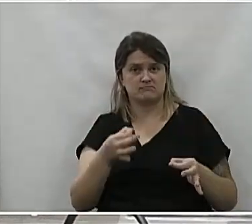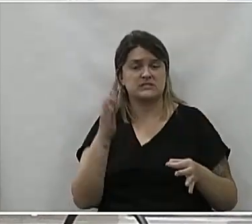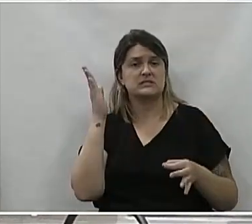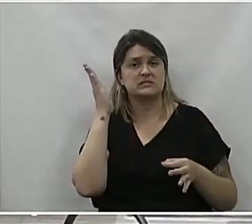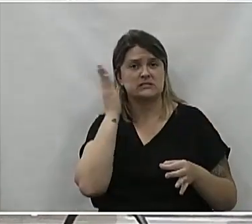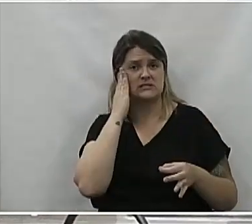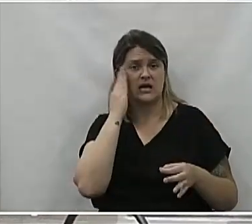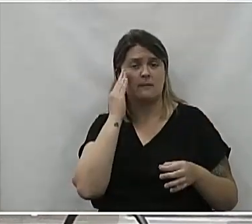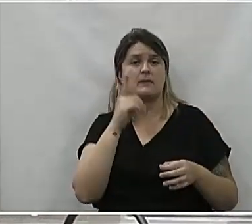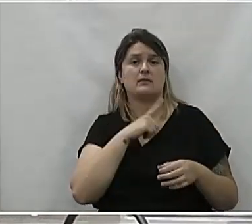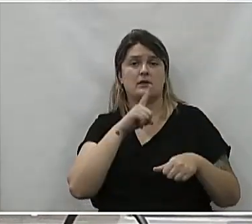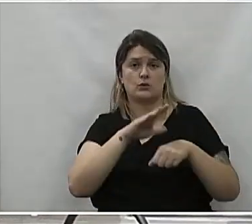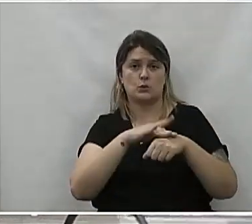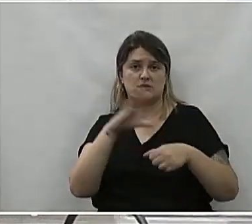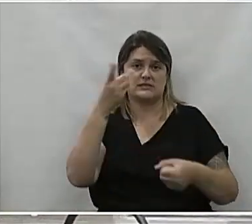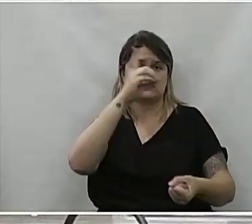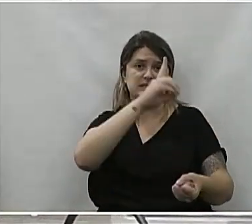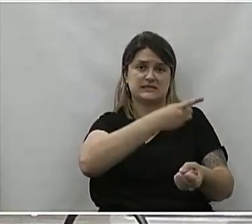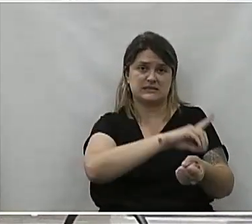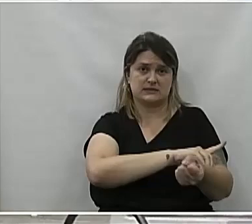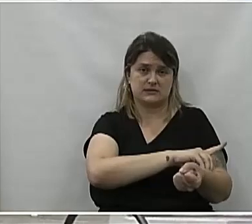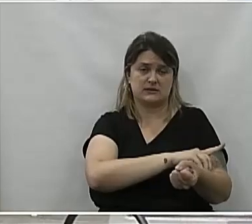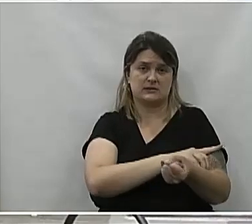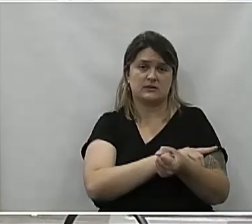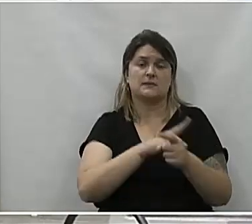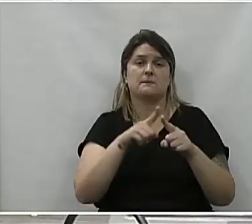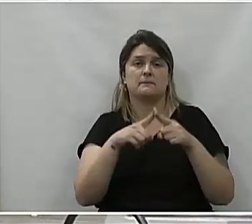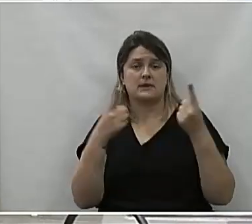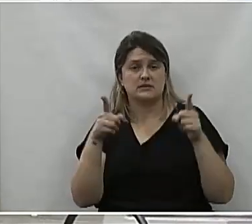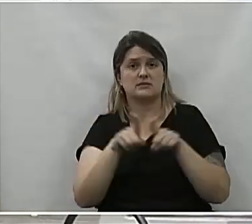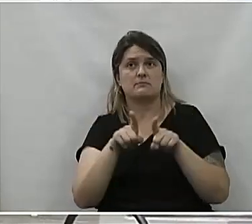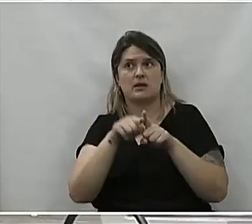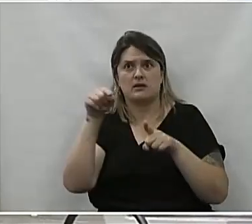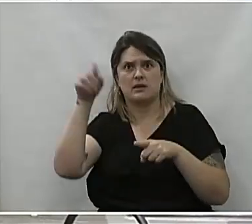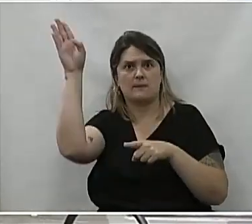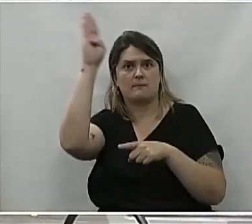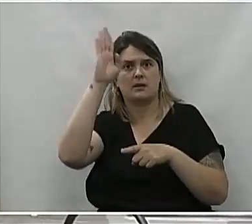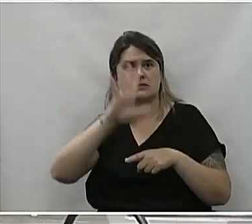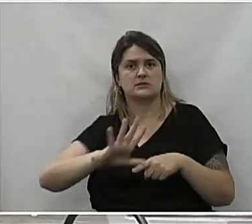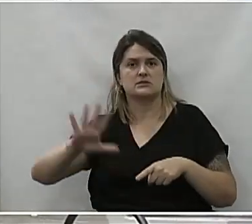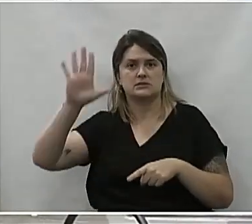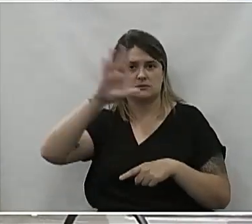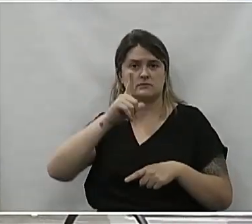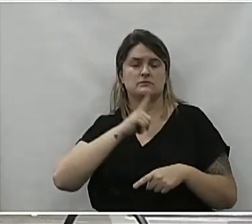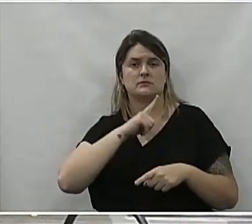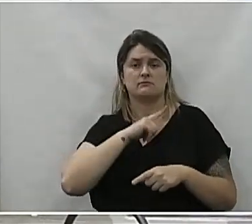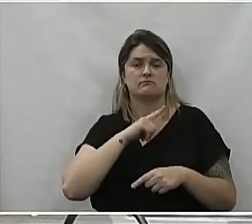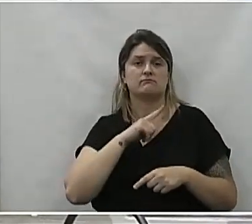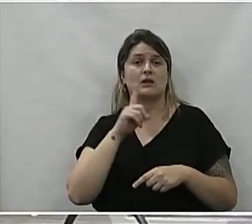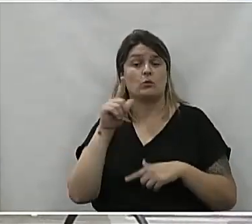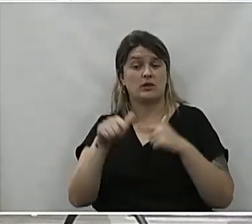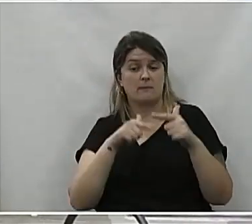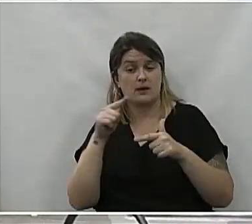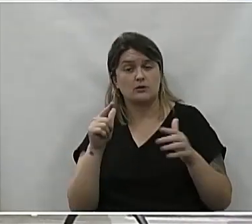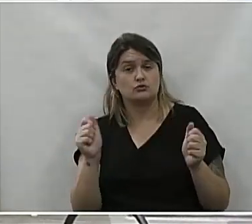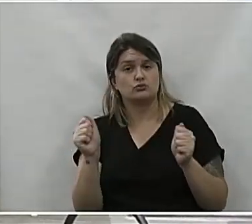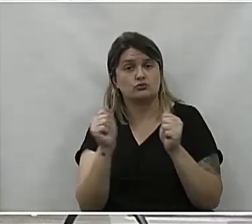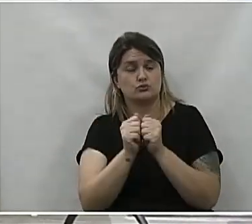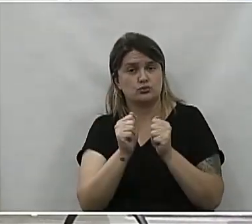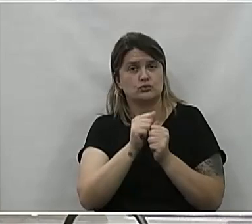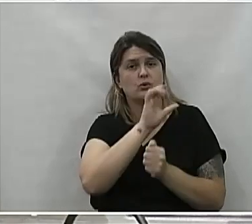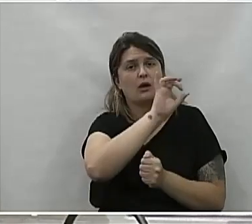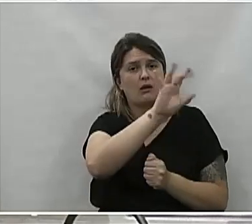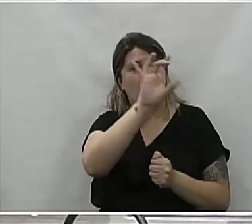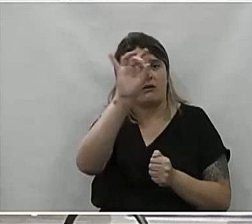sabe Da questão da dengue Que está Não só no nosso município Mas no Brasil Como um todo É o trabalho conjunto De